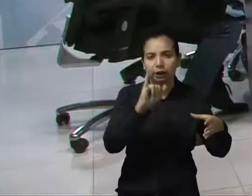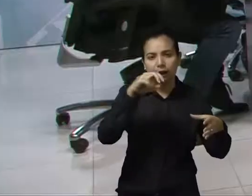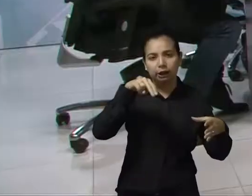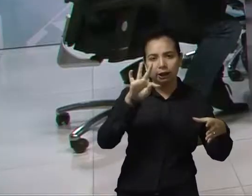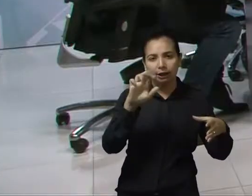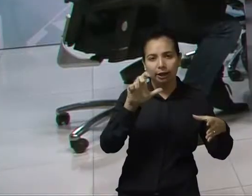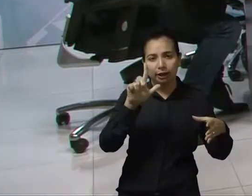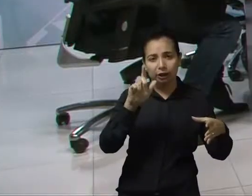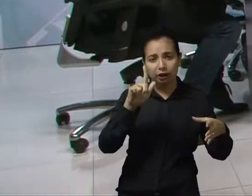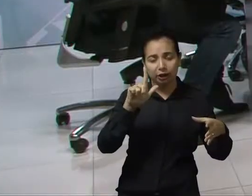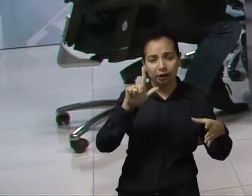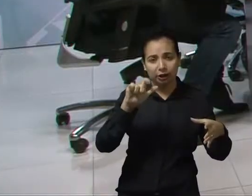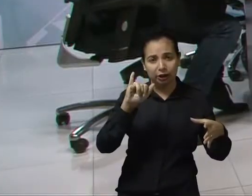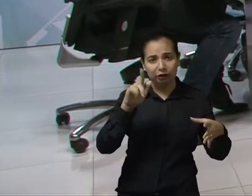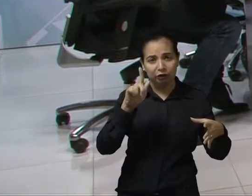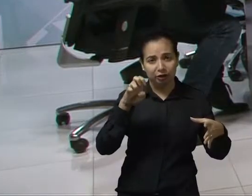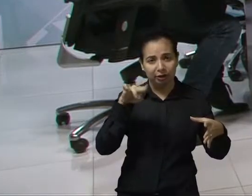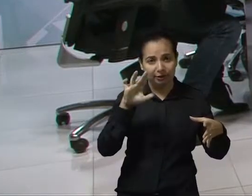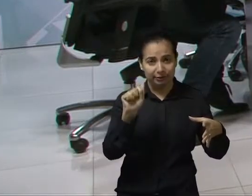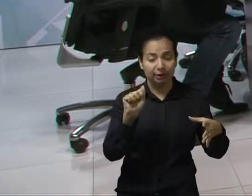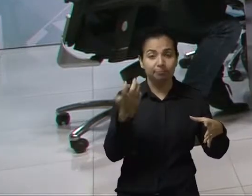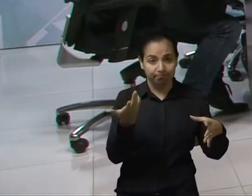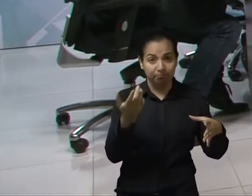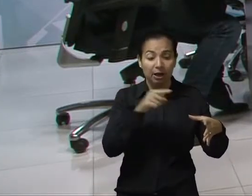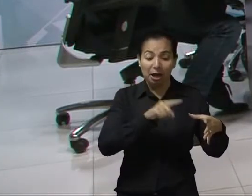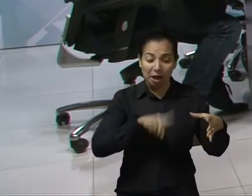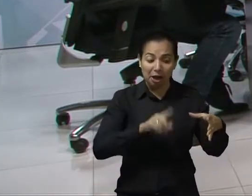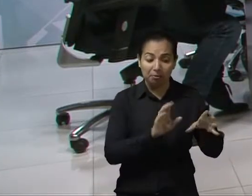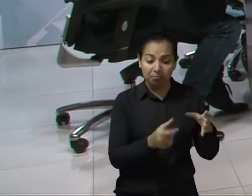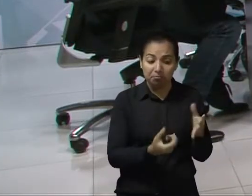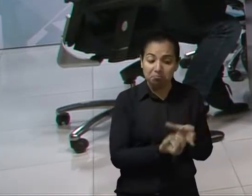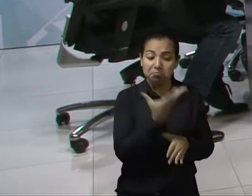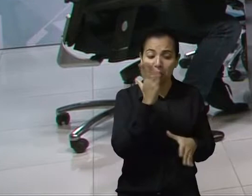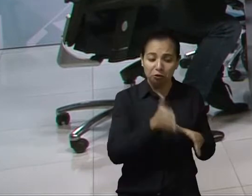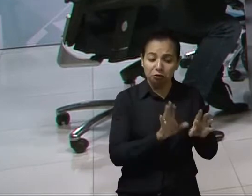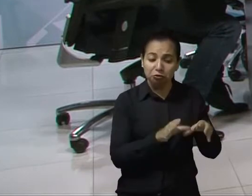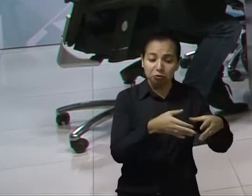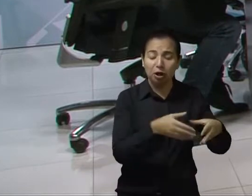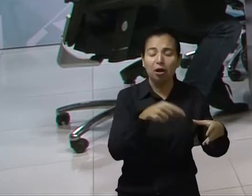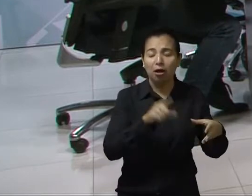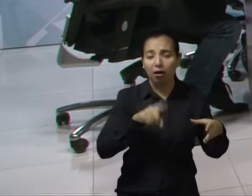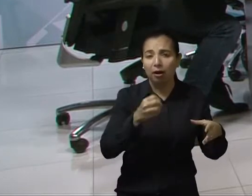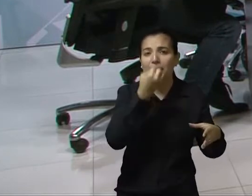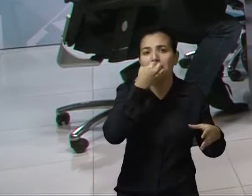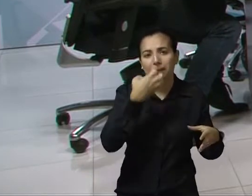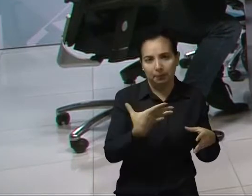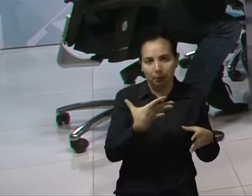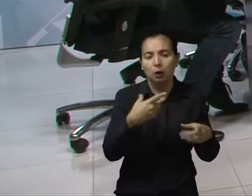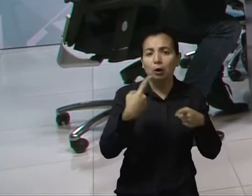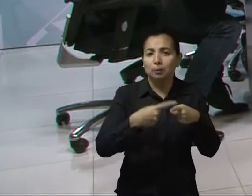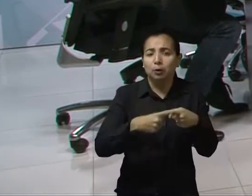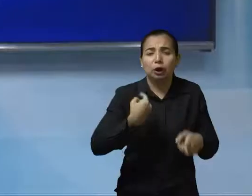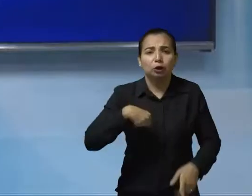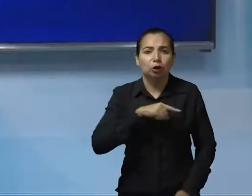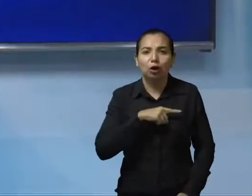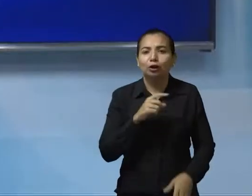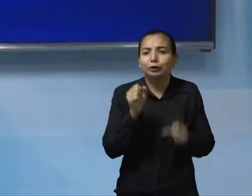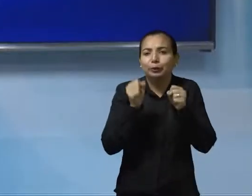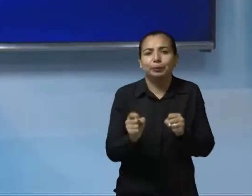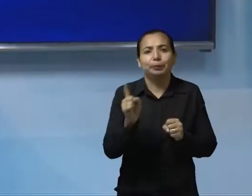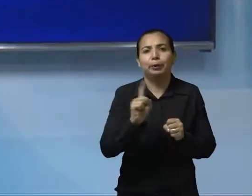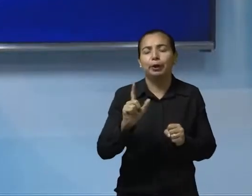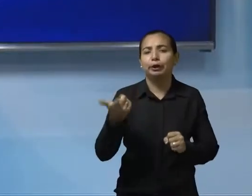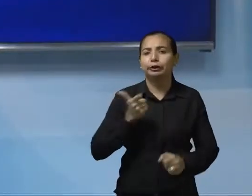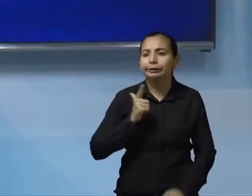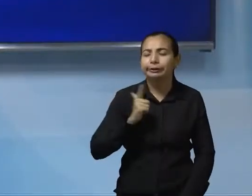nós podemos ter um grande avanço, onde nós sabemos que essas questões não podem ser mais tratadas com violência. Nós não